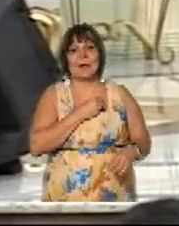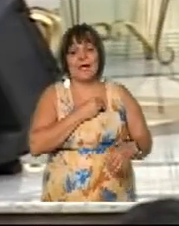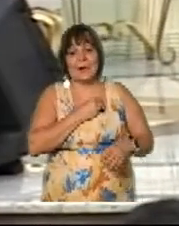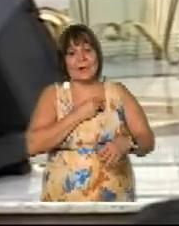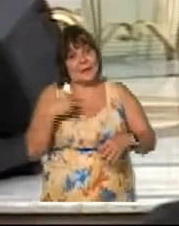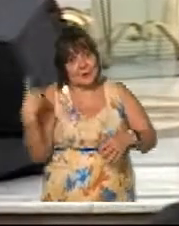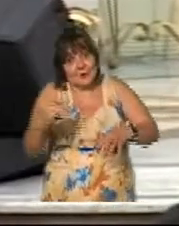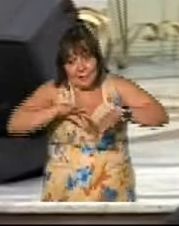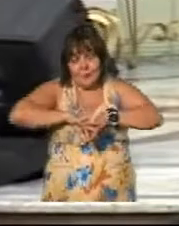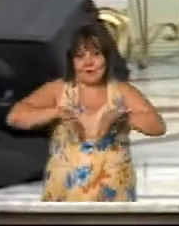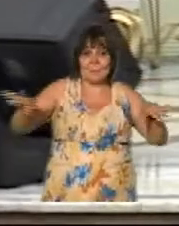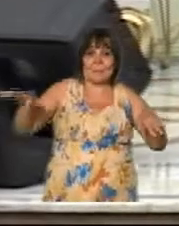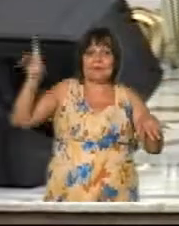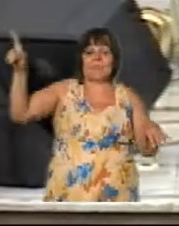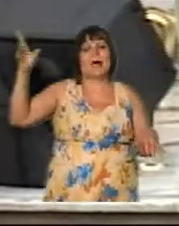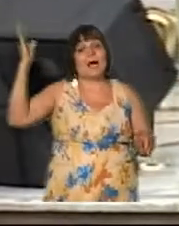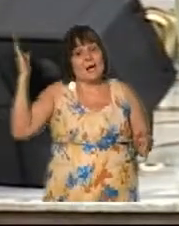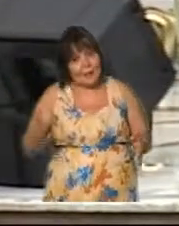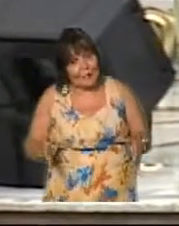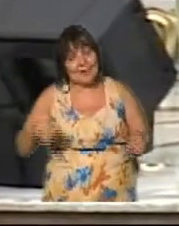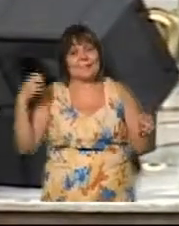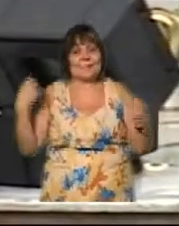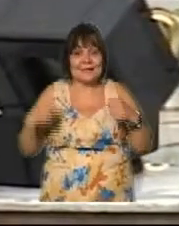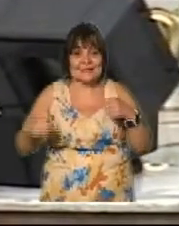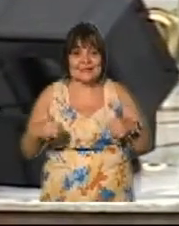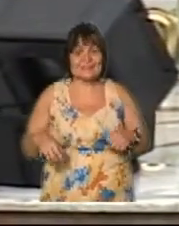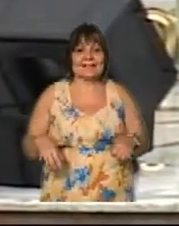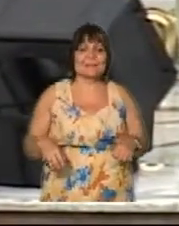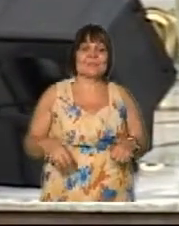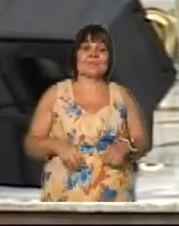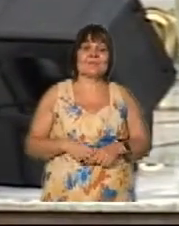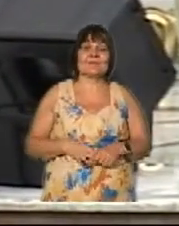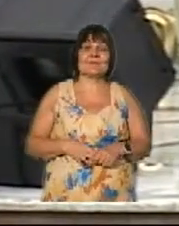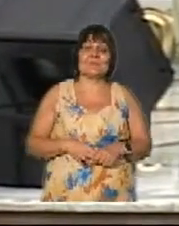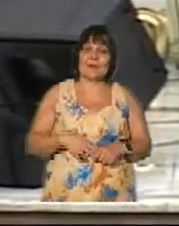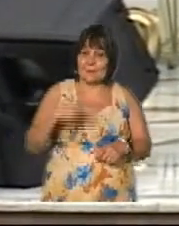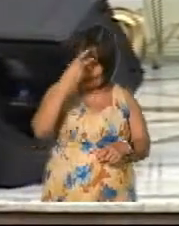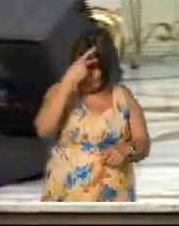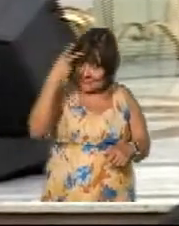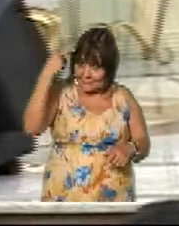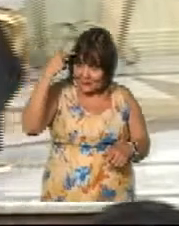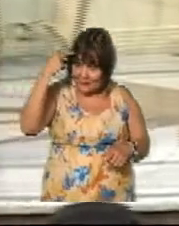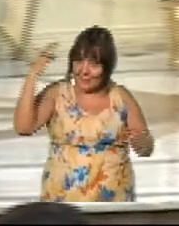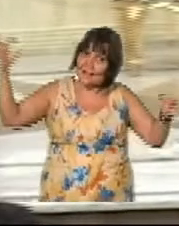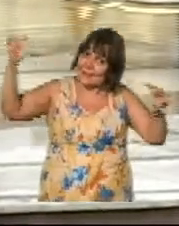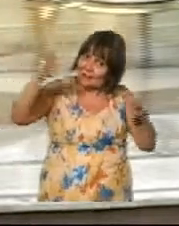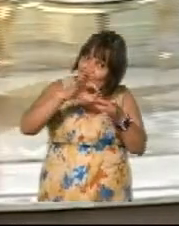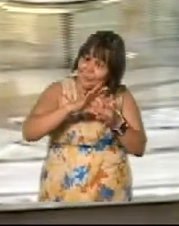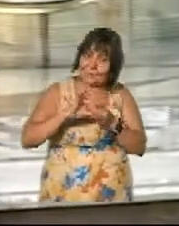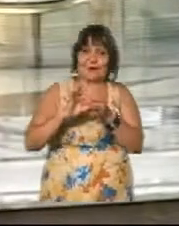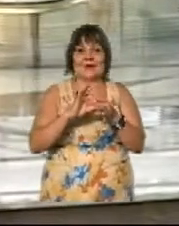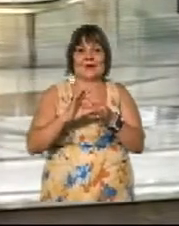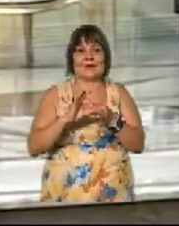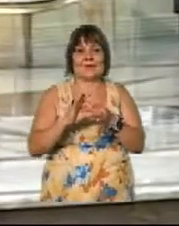Então tem que haver a intervenção de um embaixador, de um pregador que diga, irmão, volta,